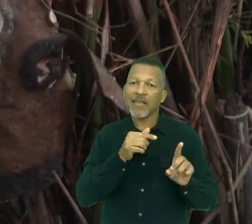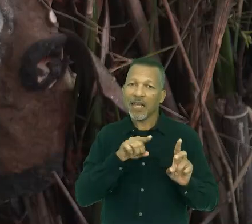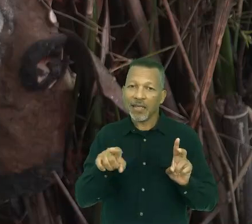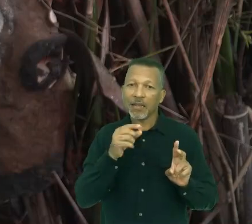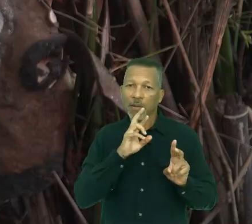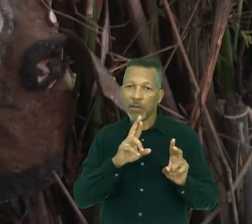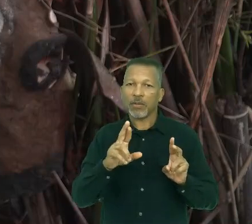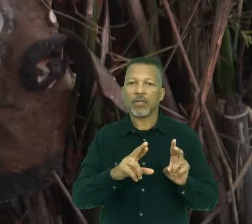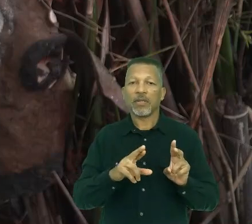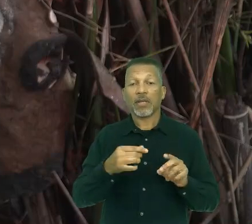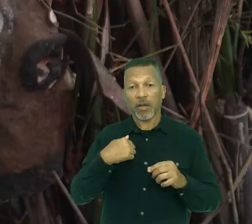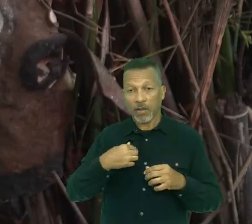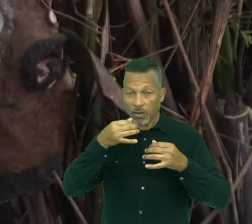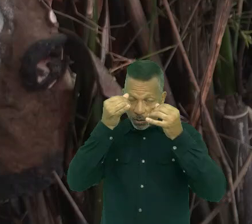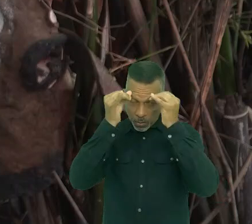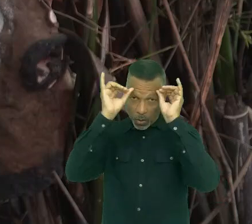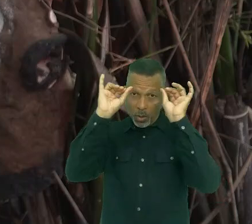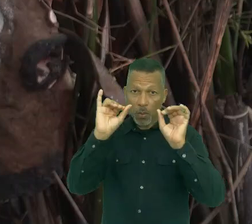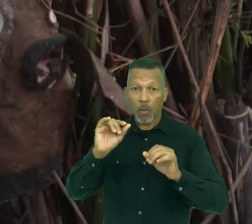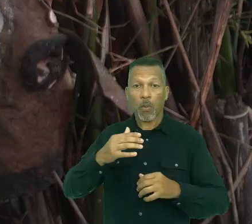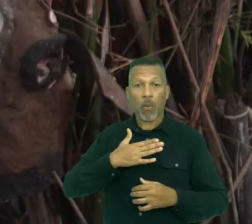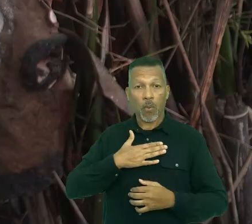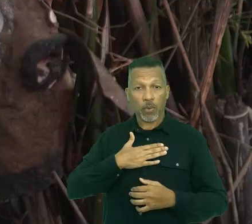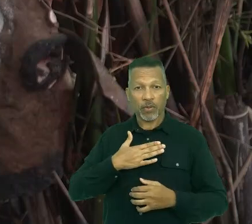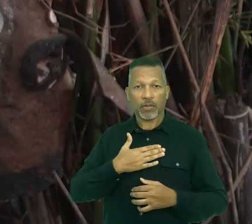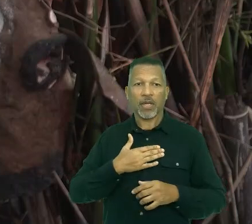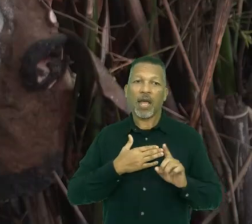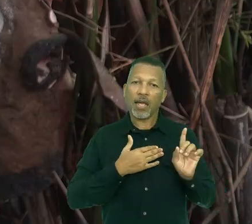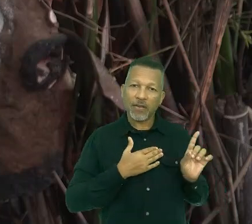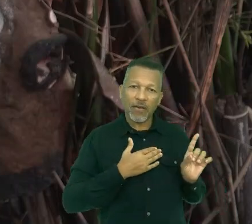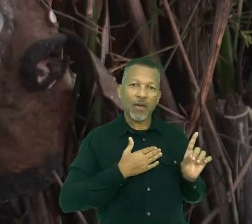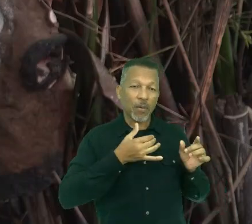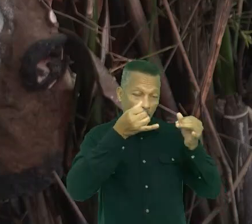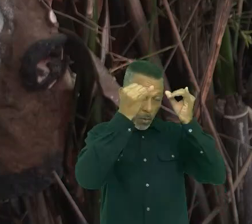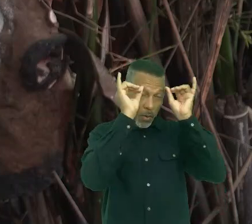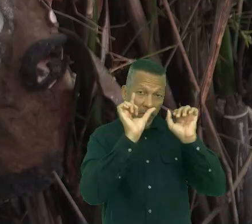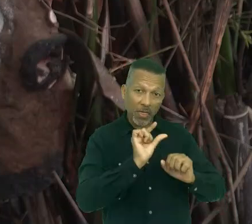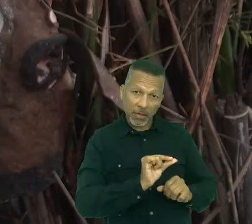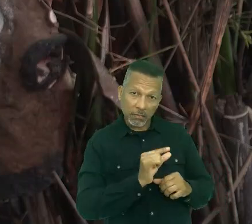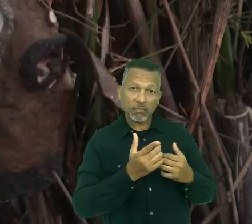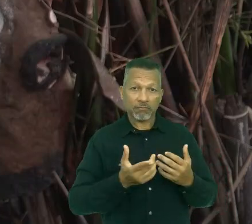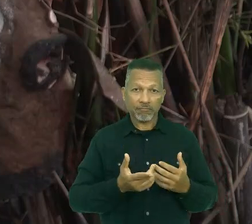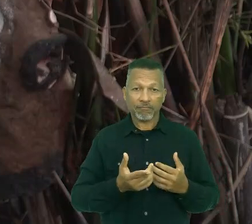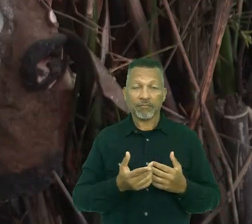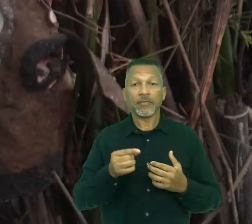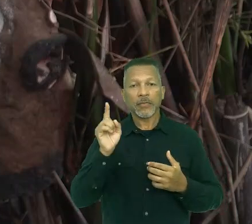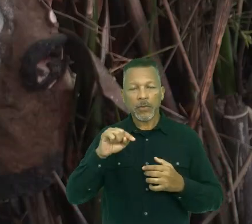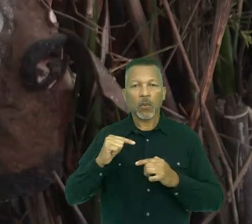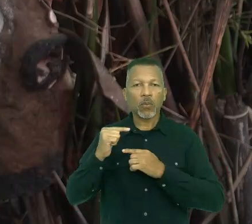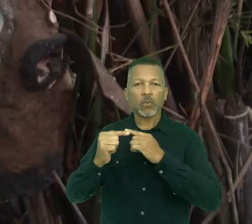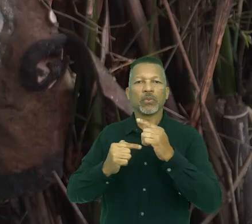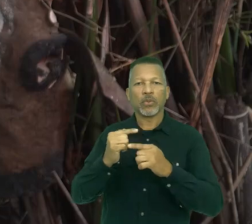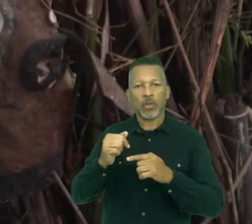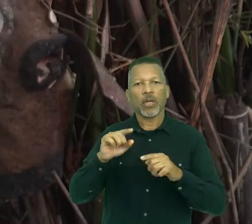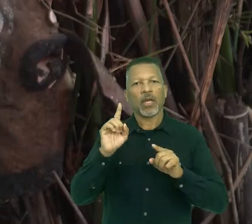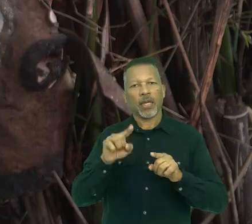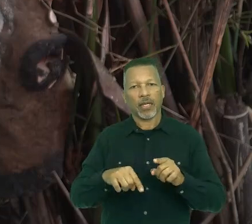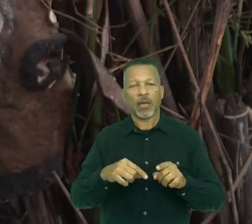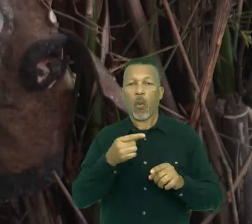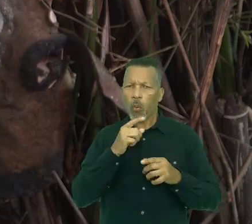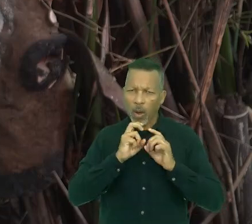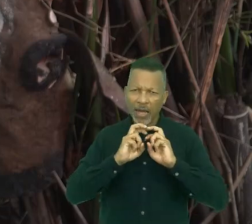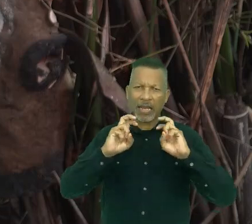Gritavam, ei, meu boi. Aí eles falavam, meu boizinho. Então a tradição nossa é essa,